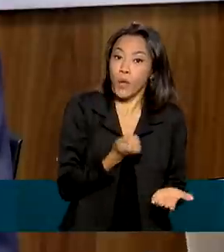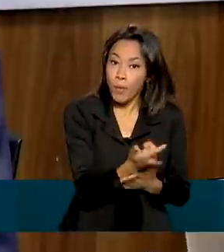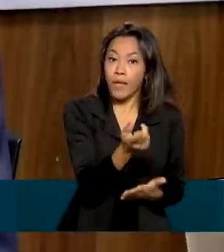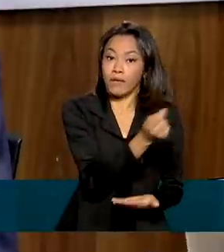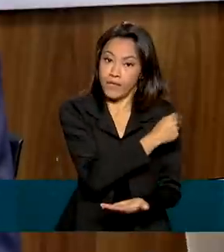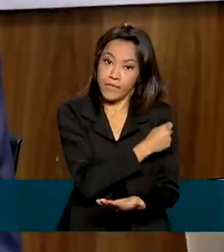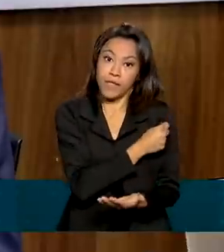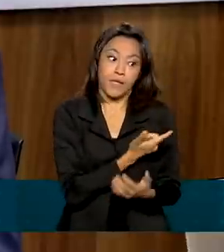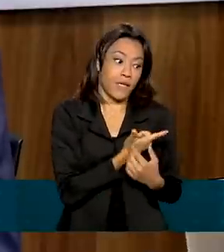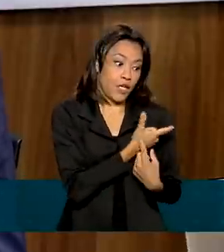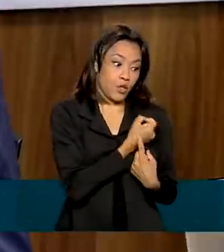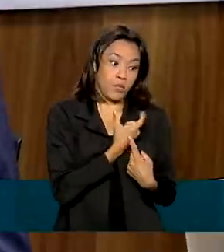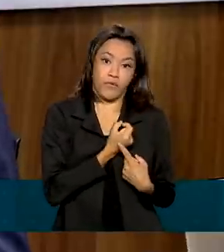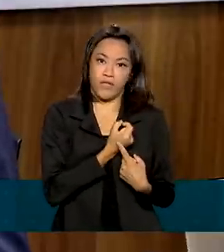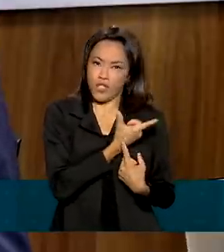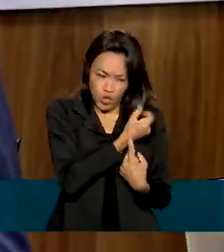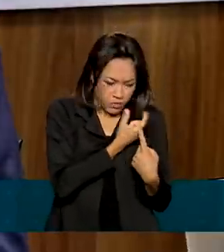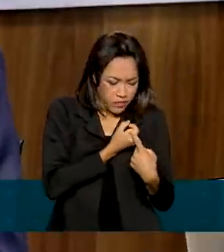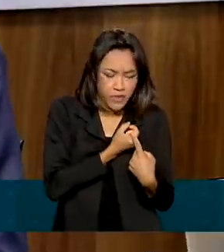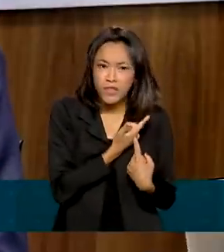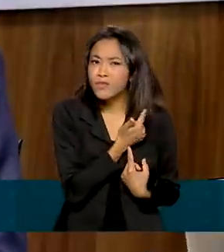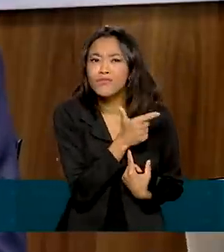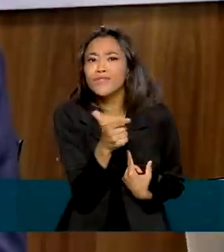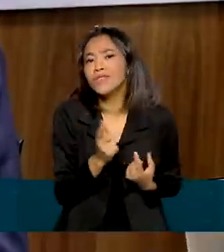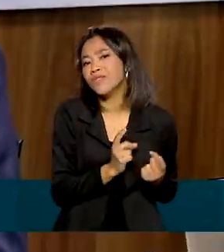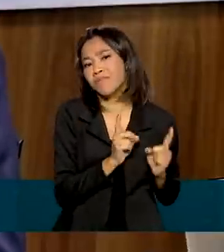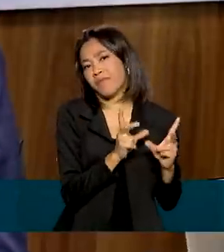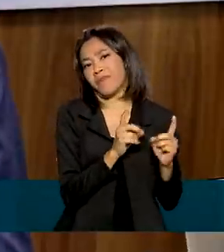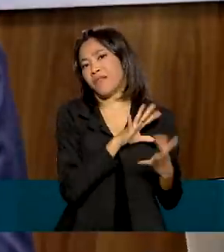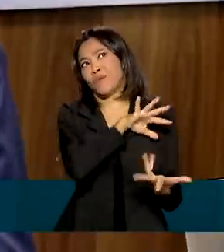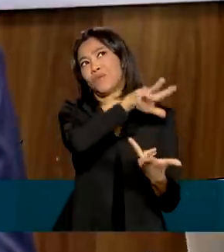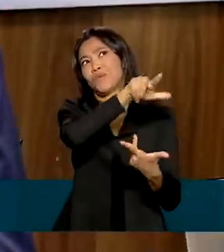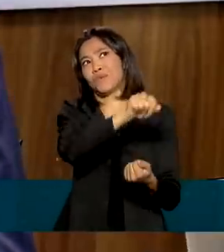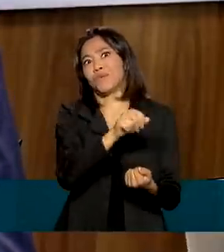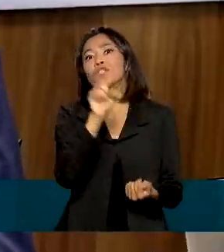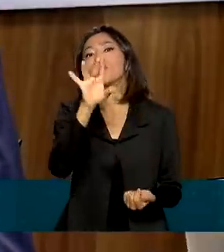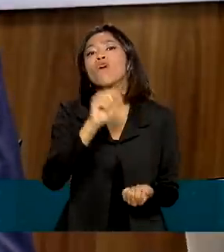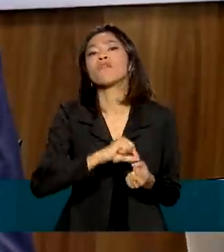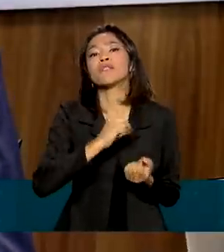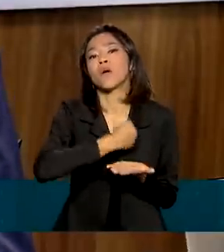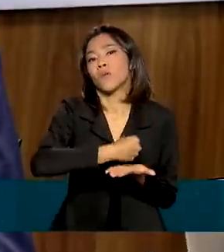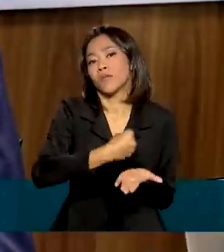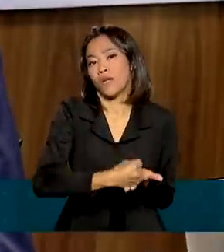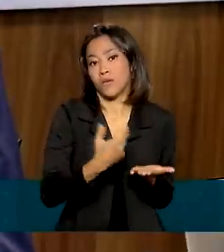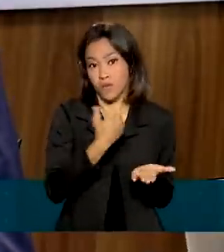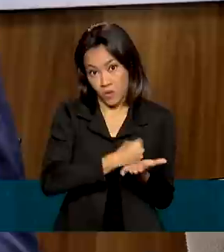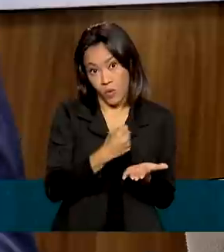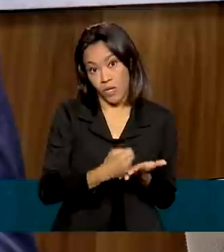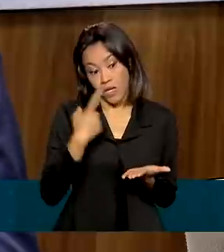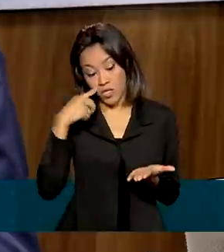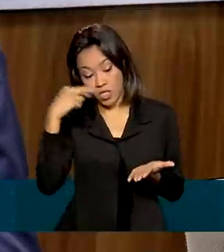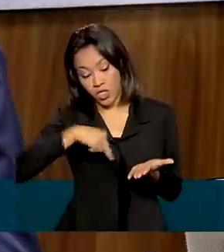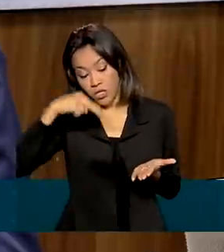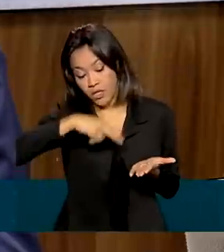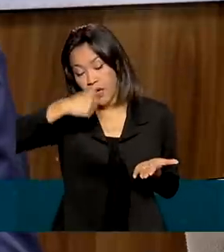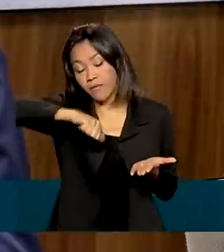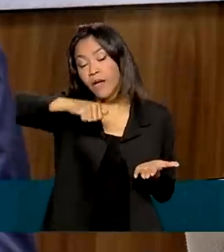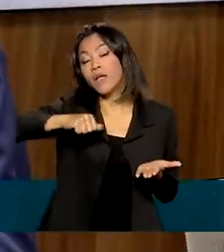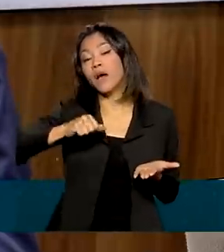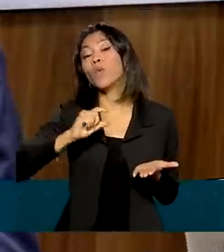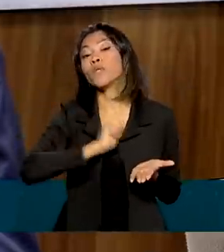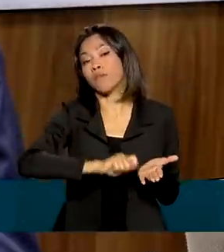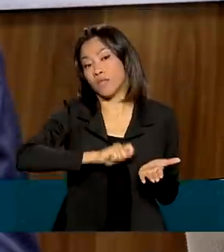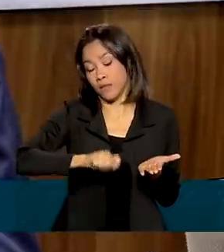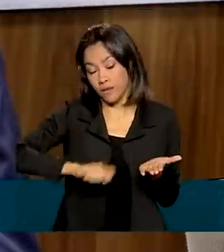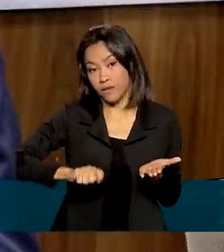2022 me 20 não tinha nenhuma vacina para vender no mundo todo se fazia contrato e os contratos já tinha que analisar o que tava no contrato